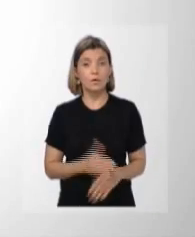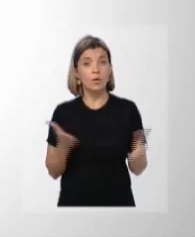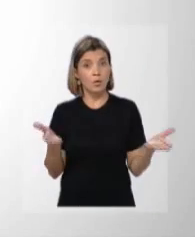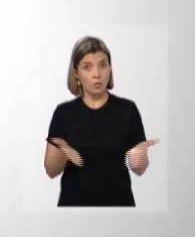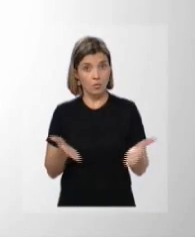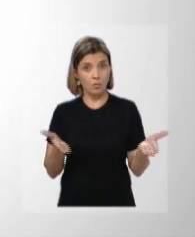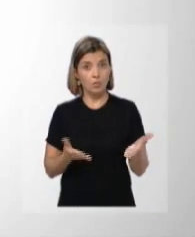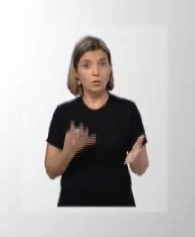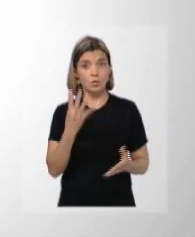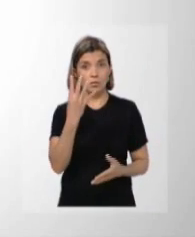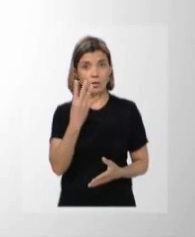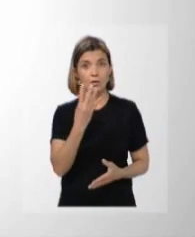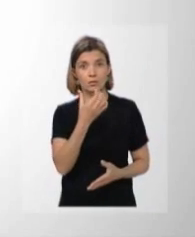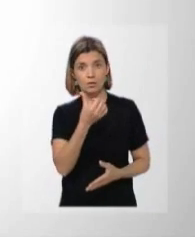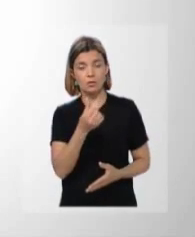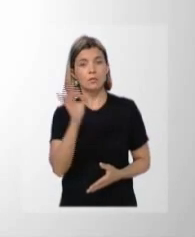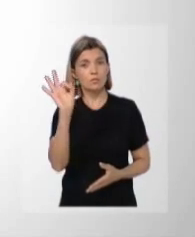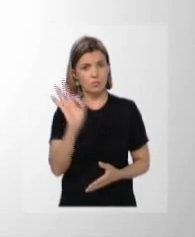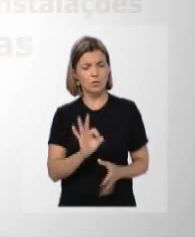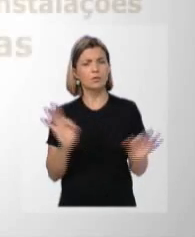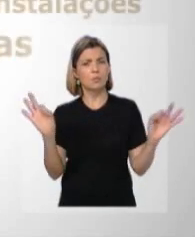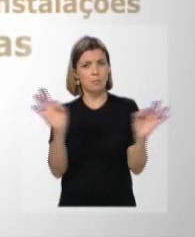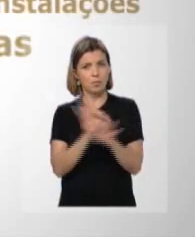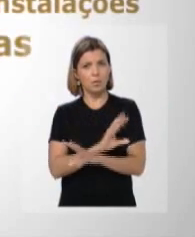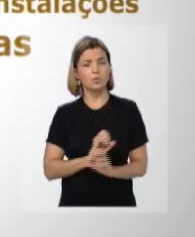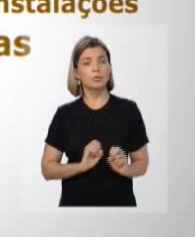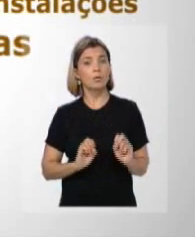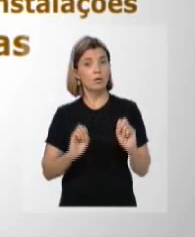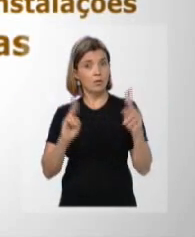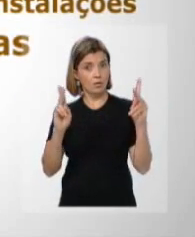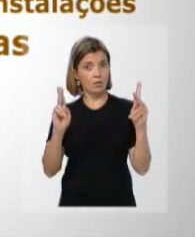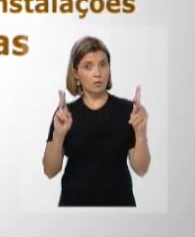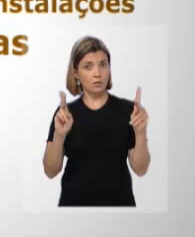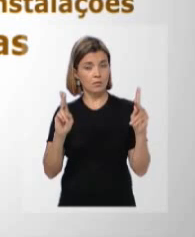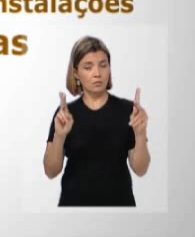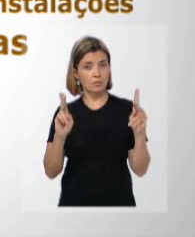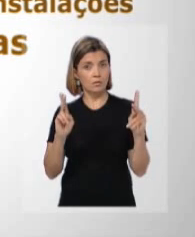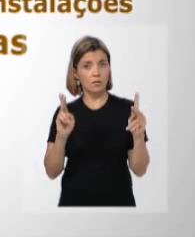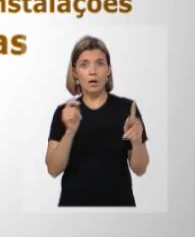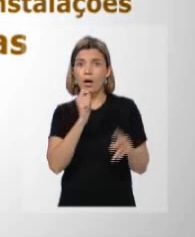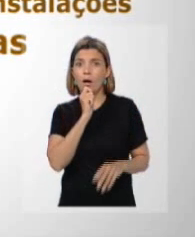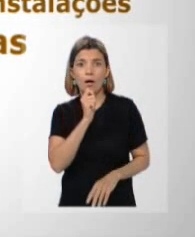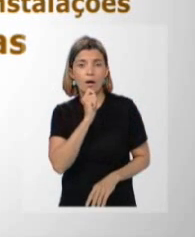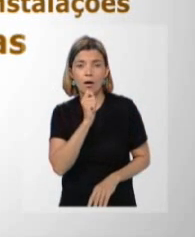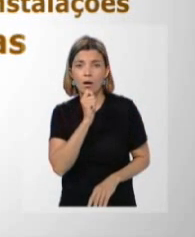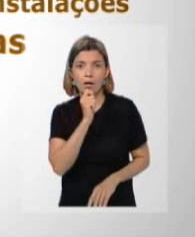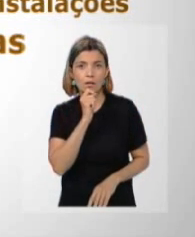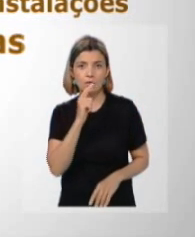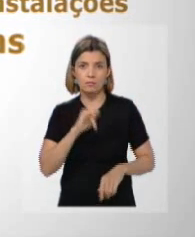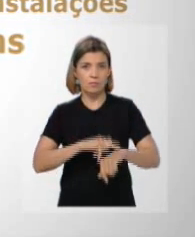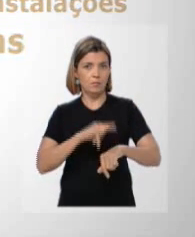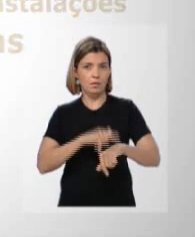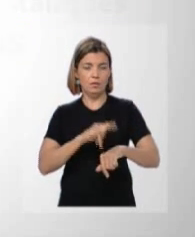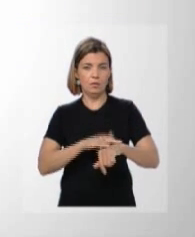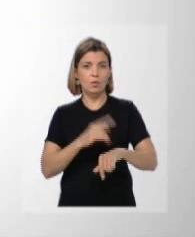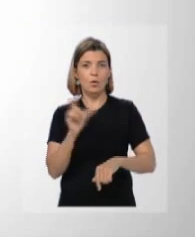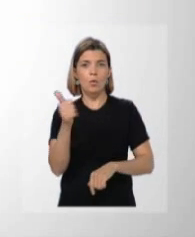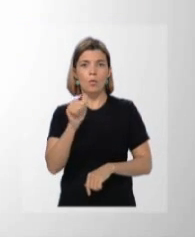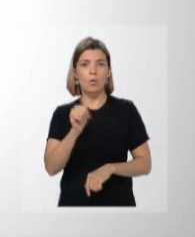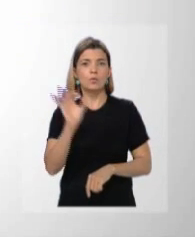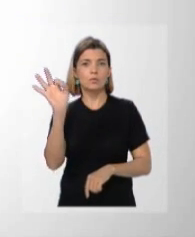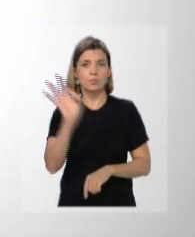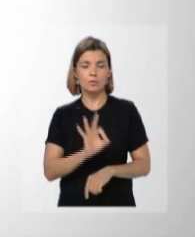Hoje, 46% da população urbana do Brasil não tem acesso a instalações sanitárias e 11